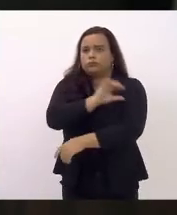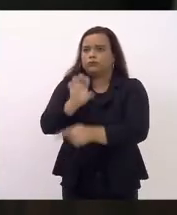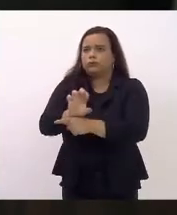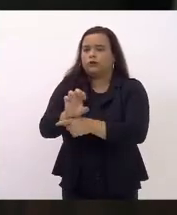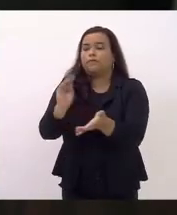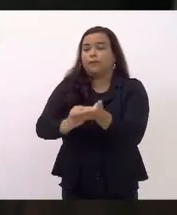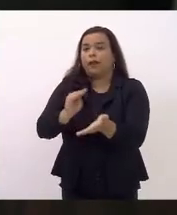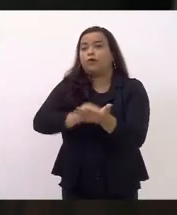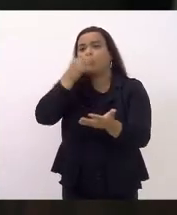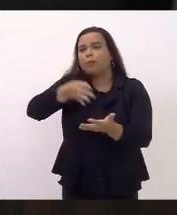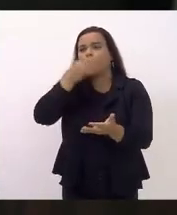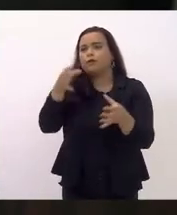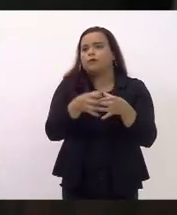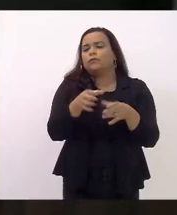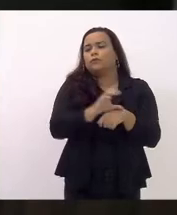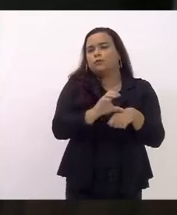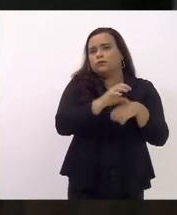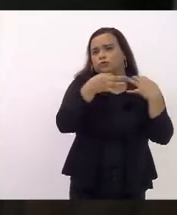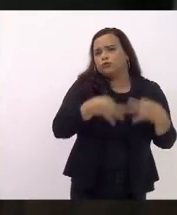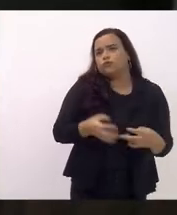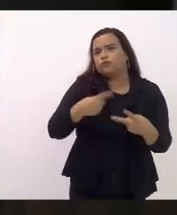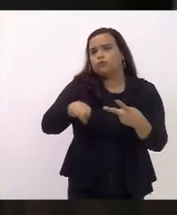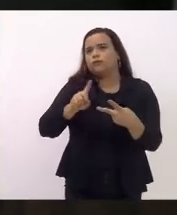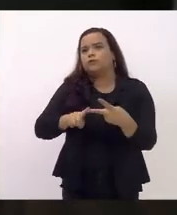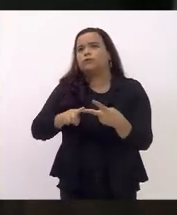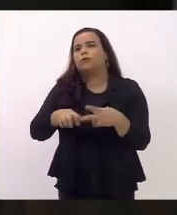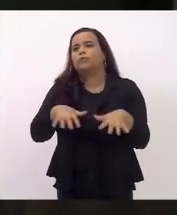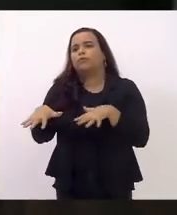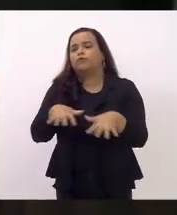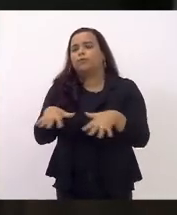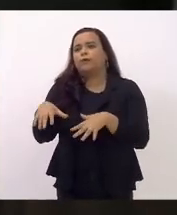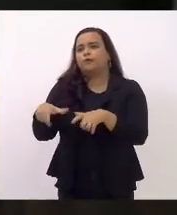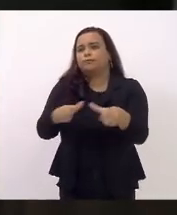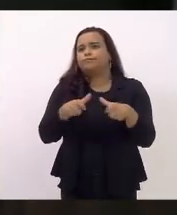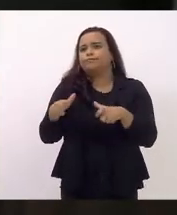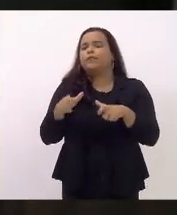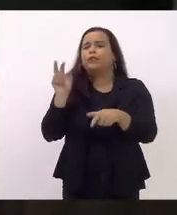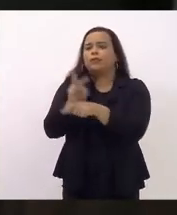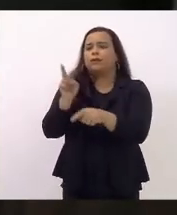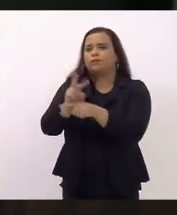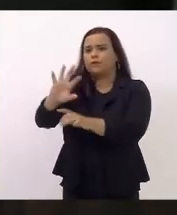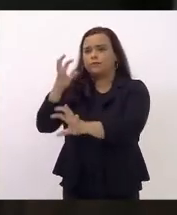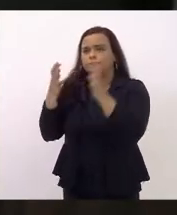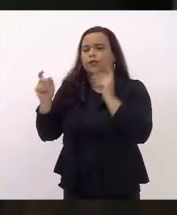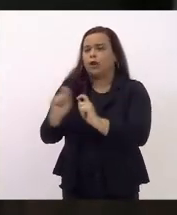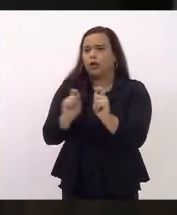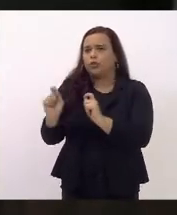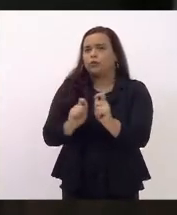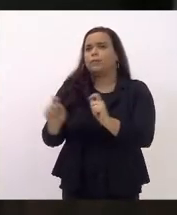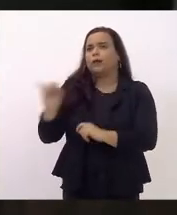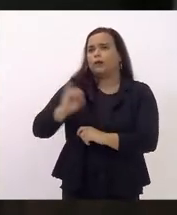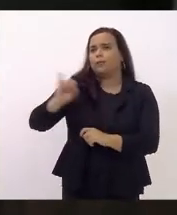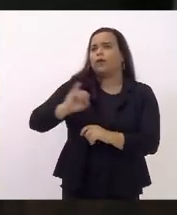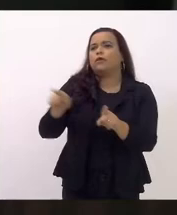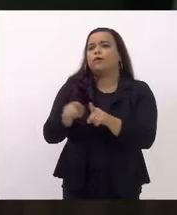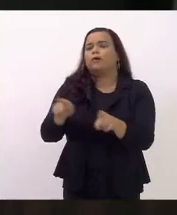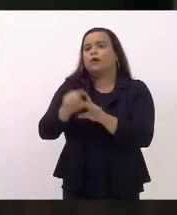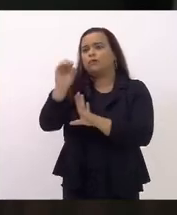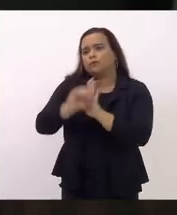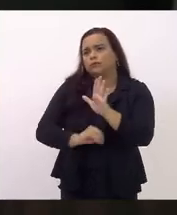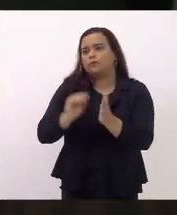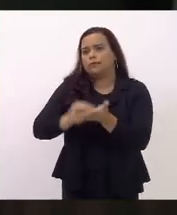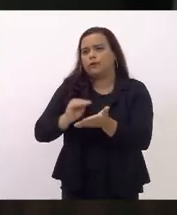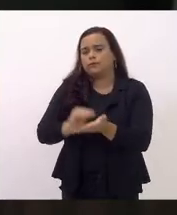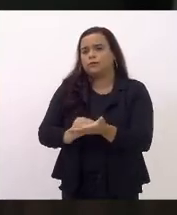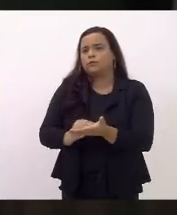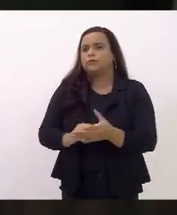e Justiça, assuntos municipais, desenvolvimento regional, defesa do meio ambiente, economia, tributação e orçamento. Pela ordem, senhor presidente.